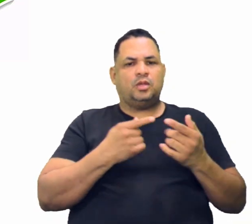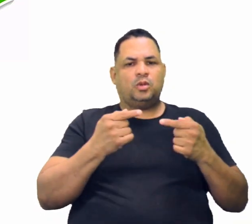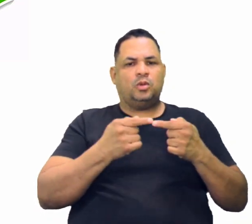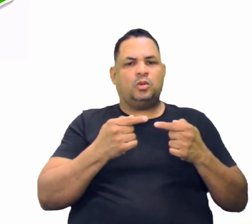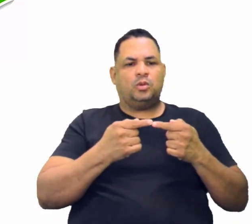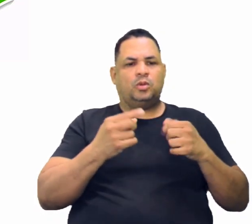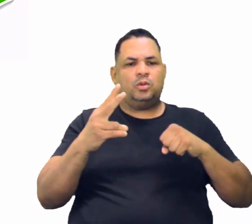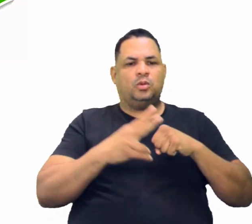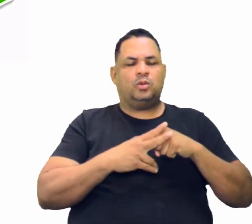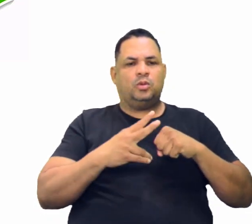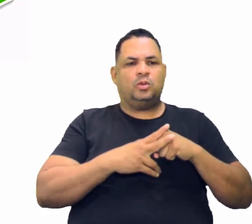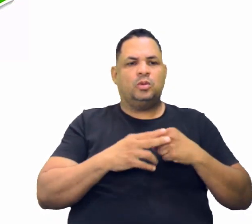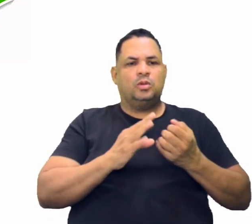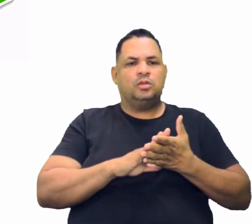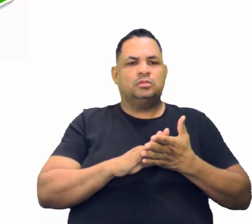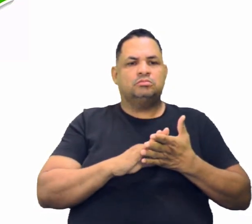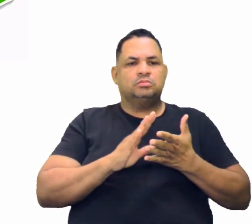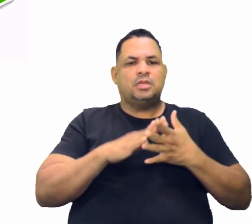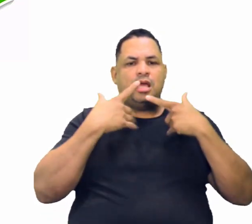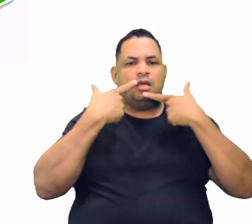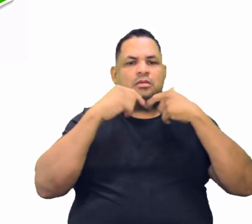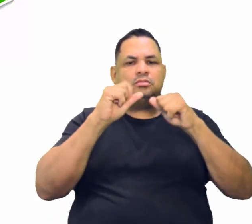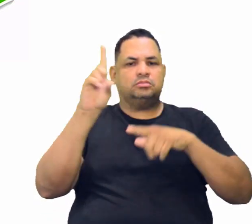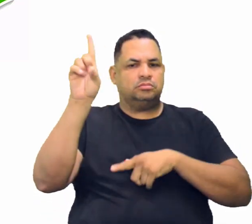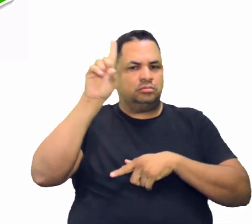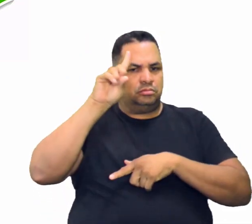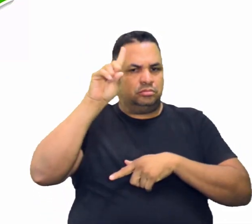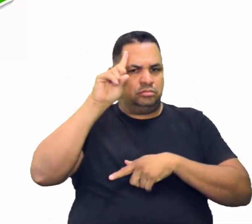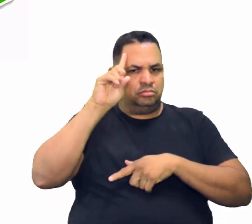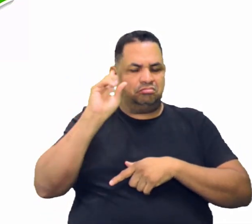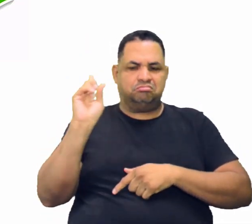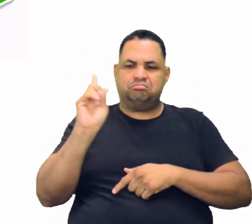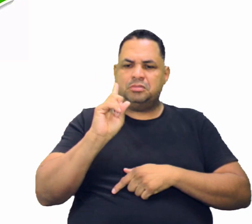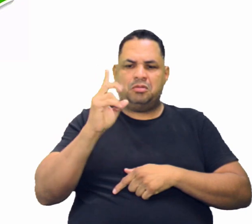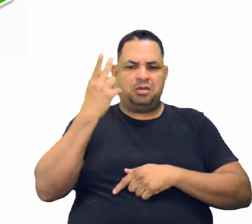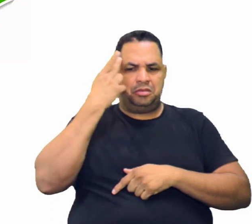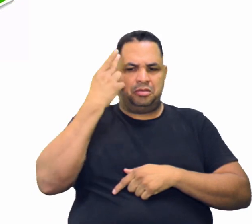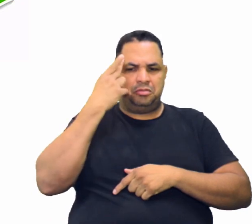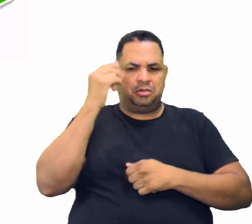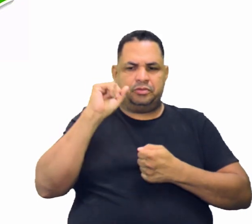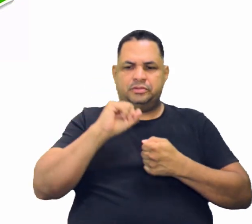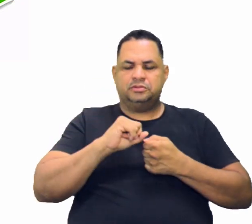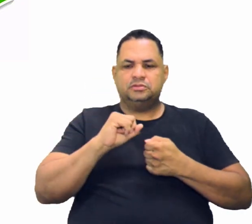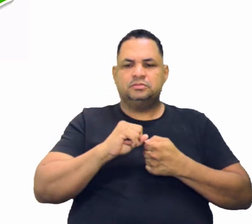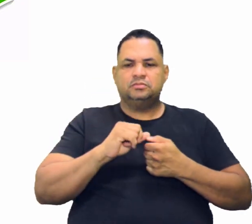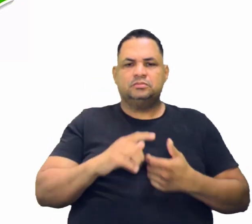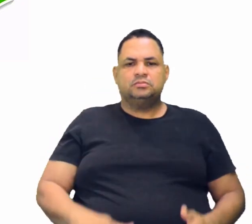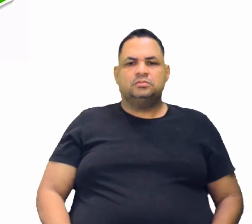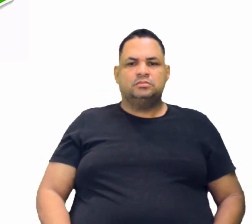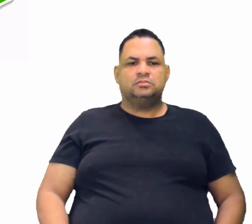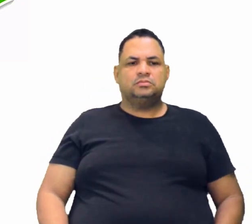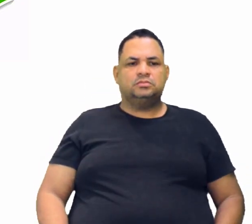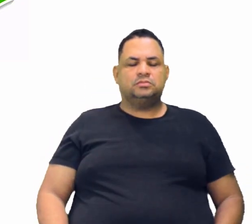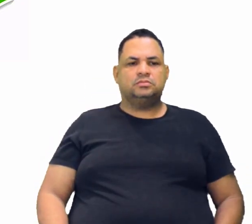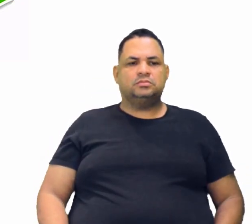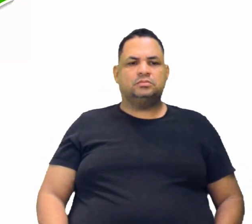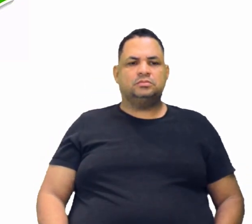Concordância verbal é algo que na linguagem do cotidiano não se costuma fazer. Então vamos